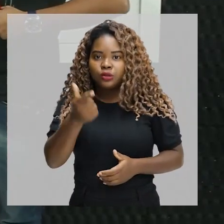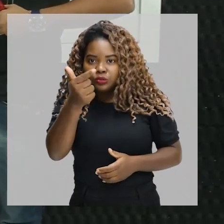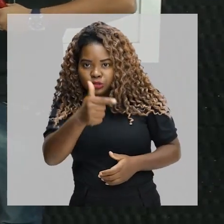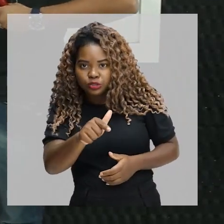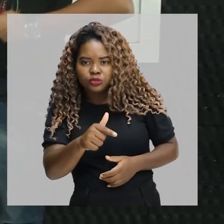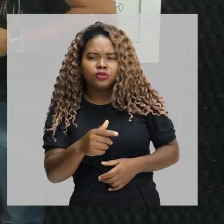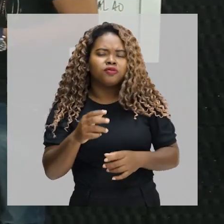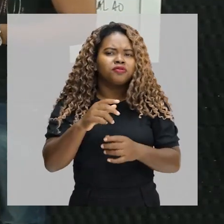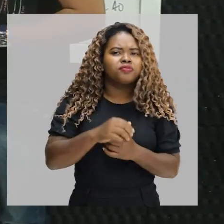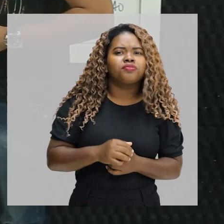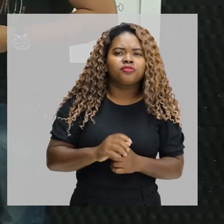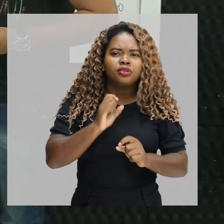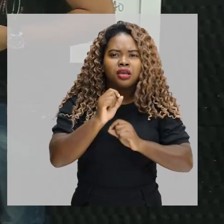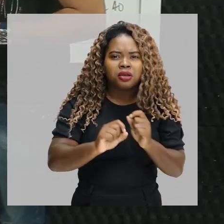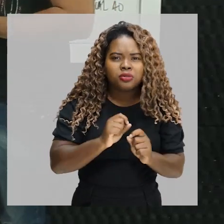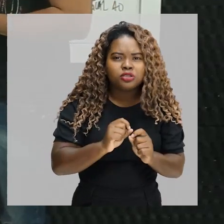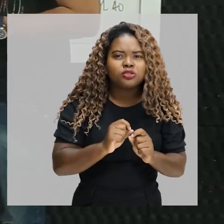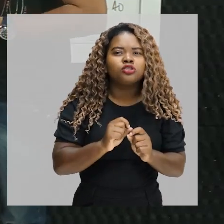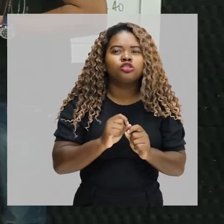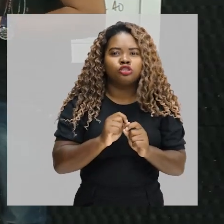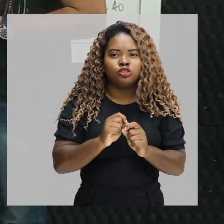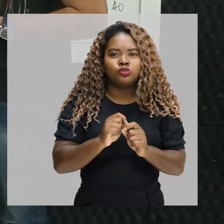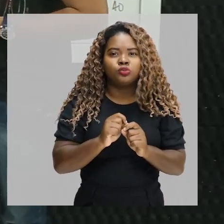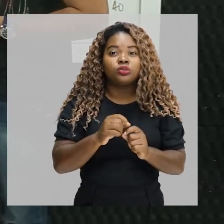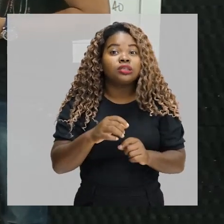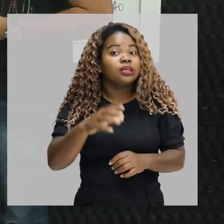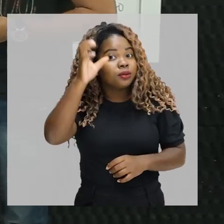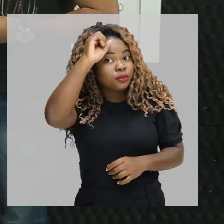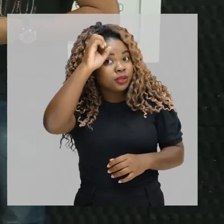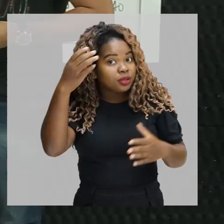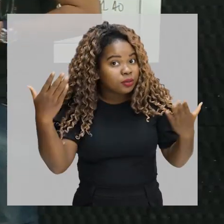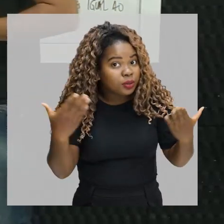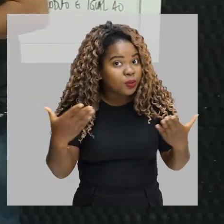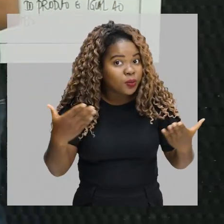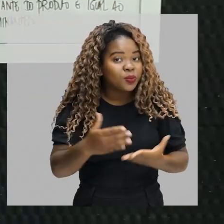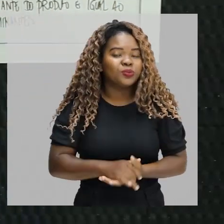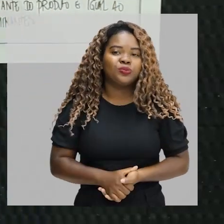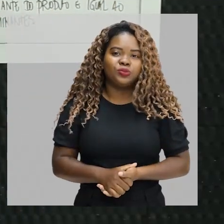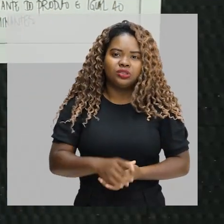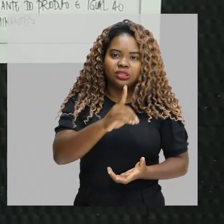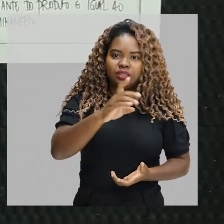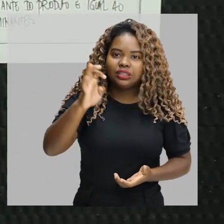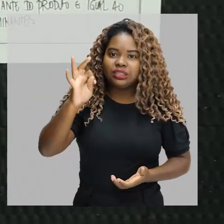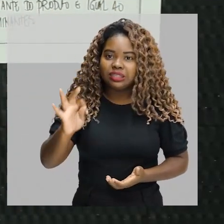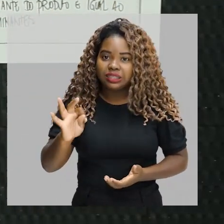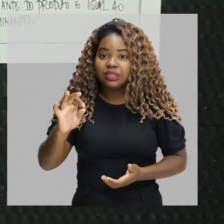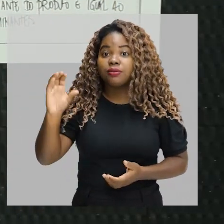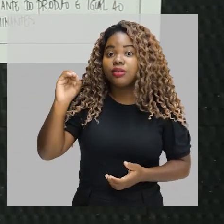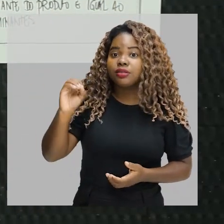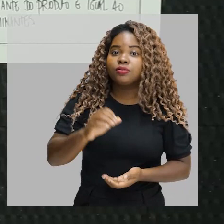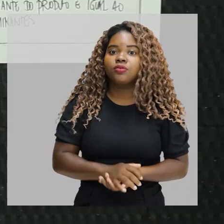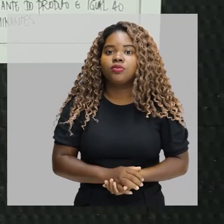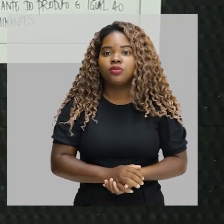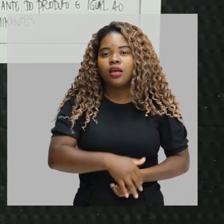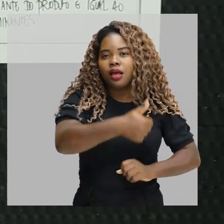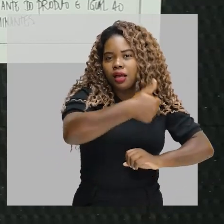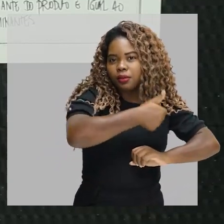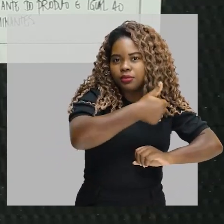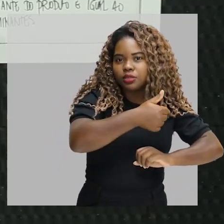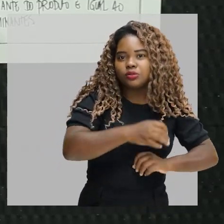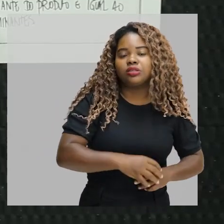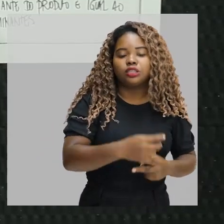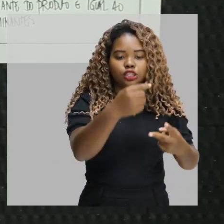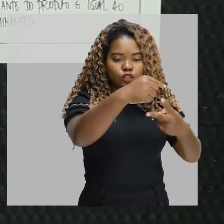determinante zero. Quais são as 4 situações em que o determinante é zero? Quando elas possuem duas linhas ou